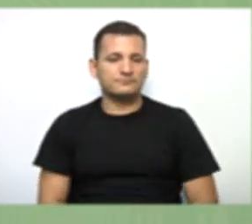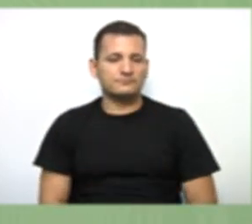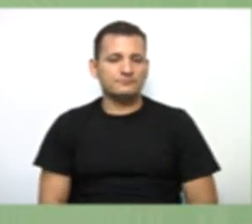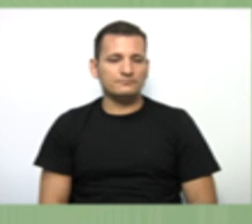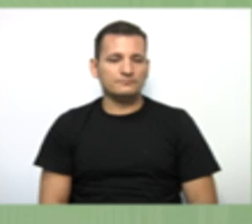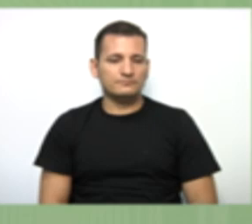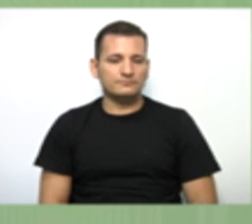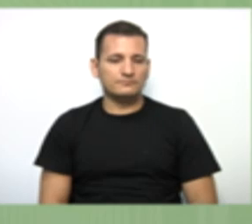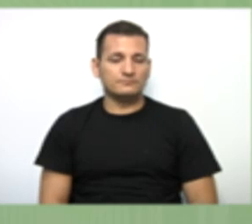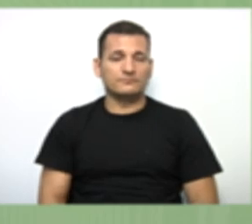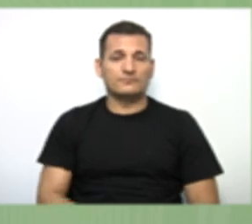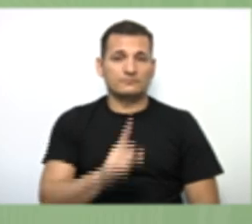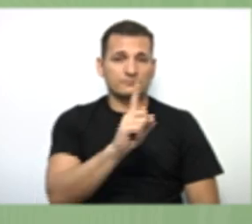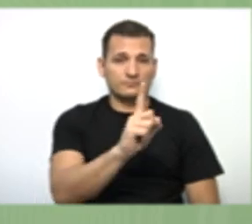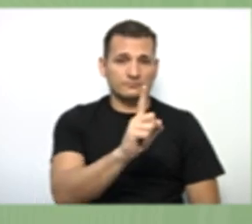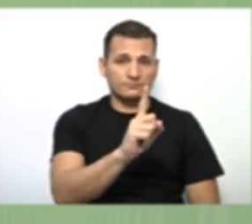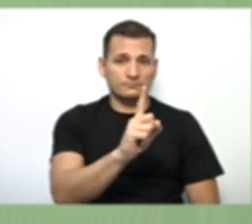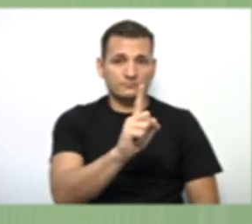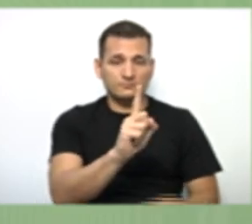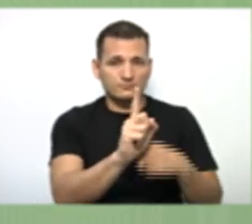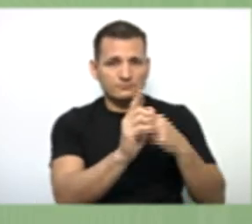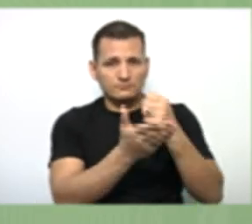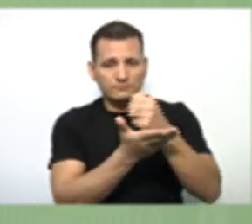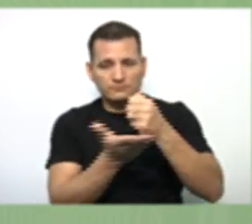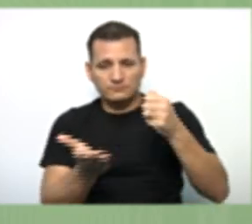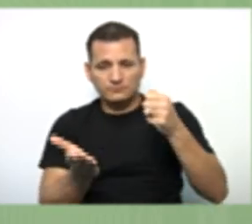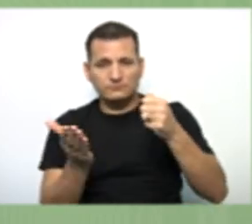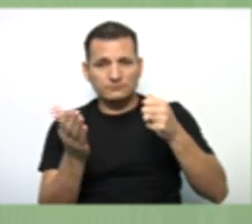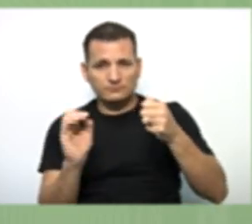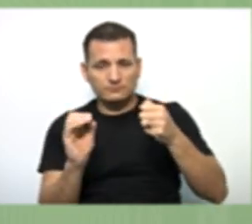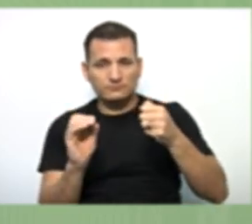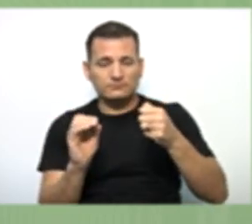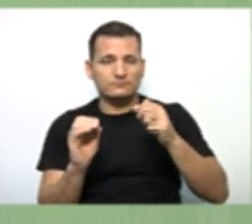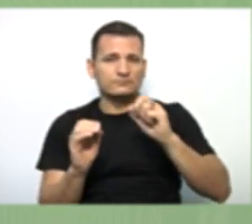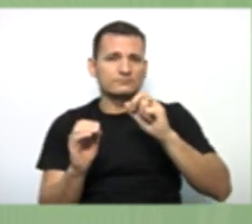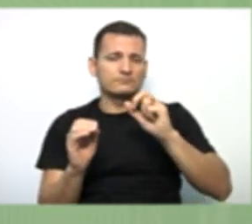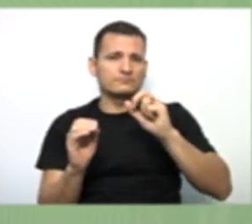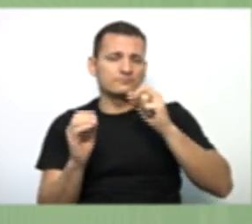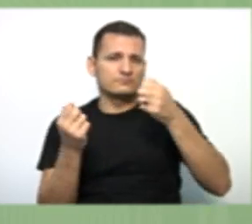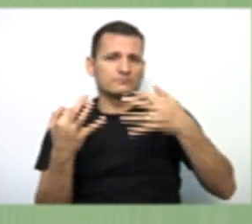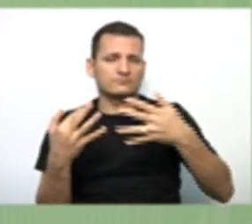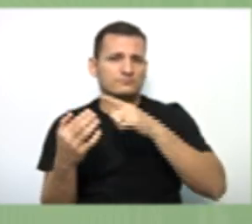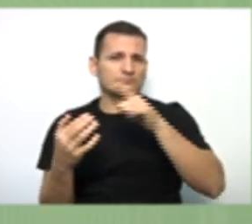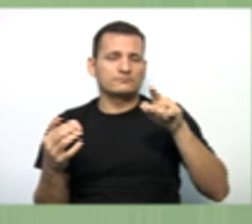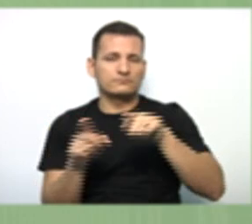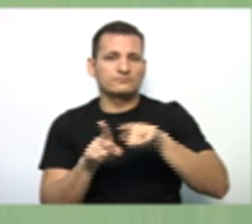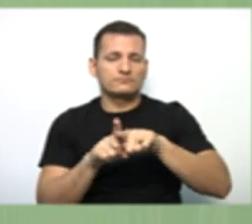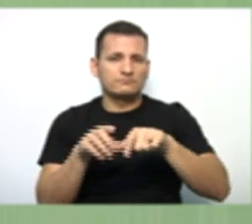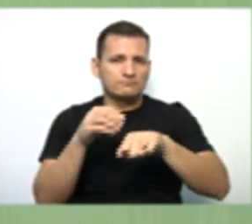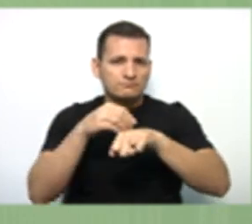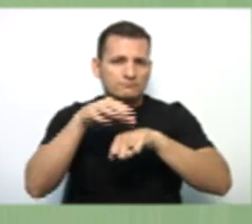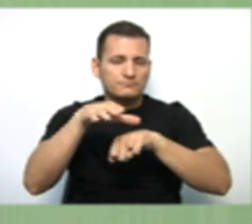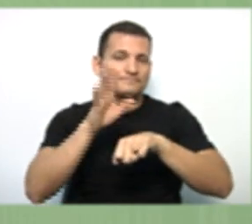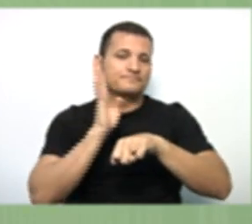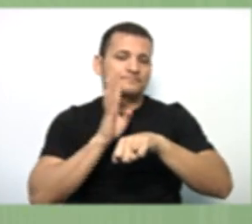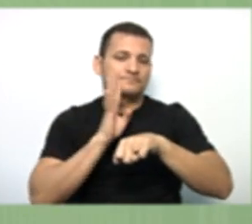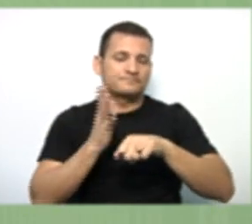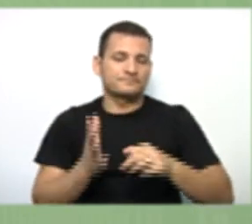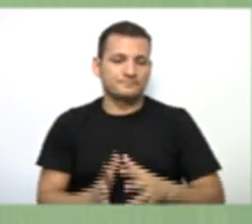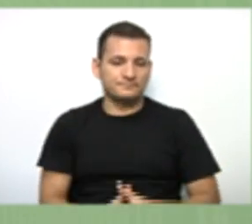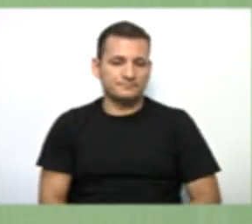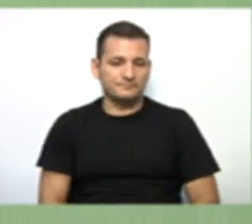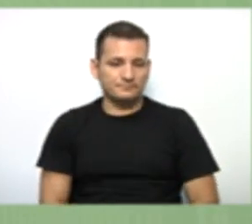1 na base 10. Uma coisa, eu vou explicar para vocês também uma dica bem legal. Vamos voltar aqui,